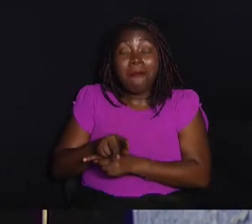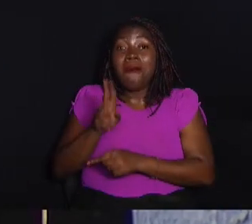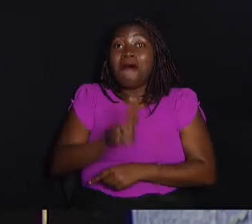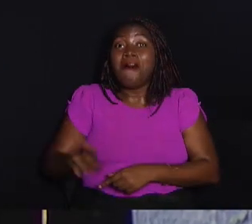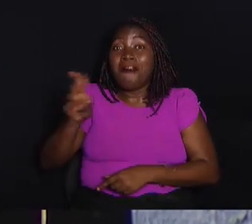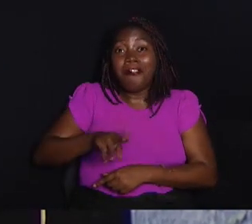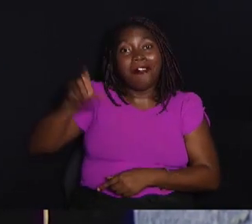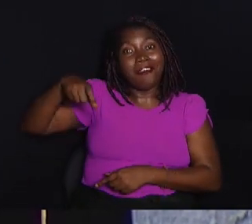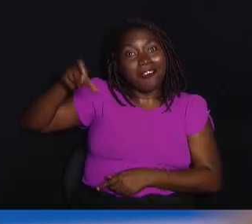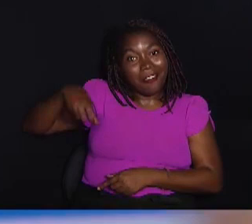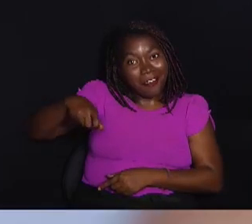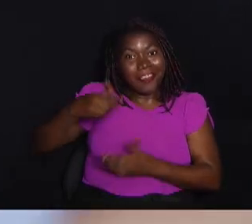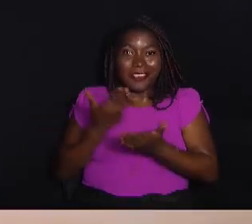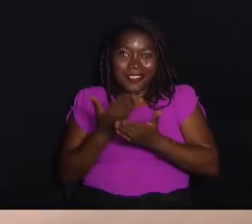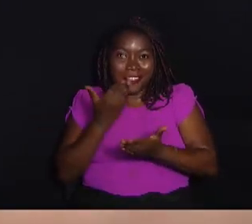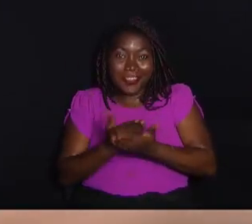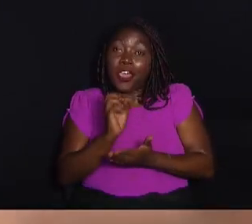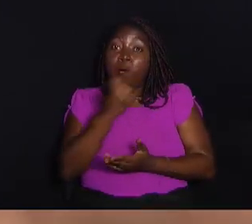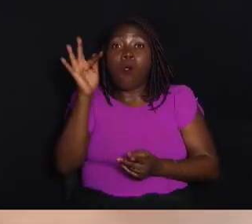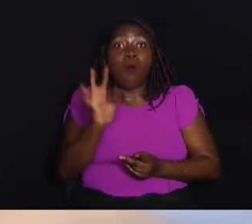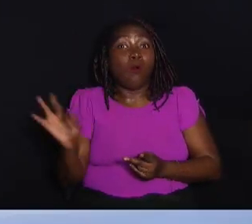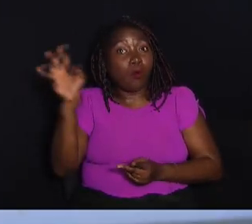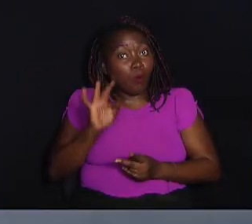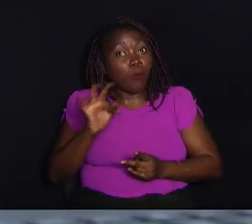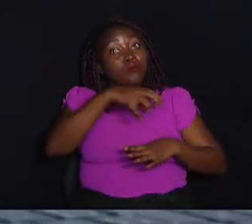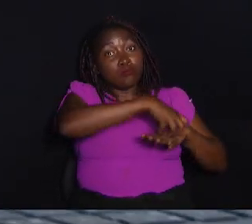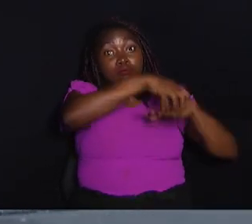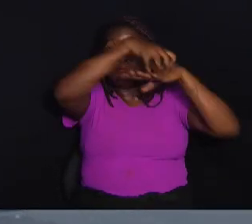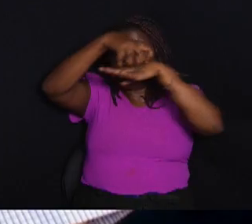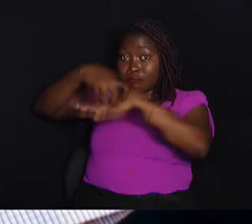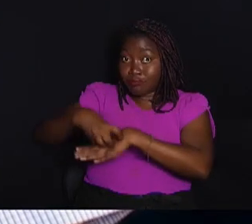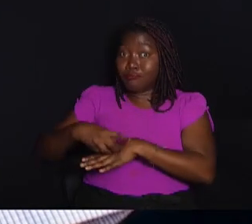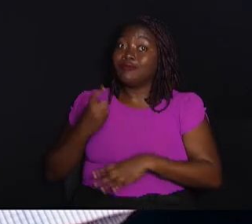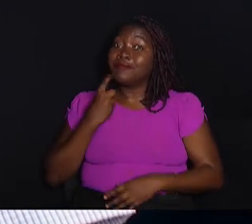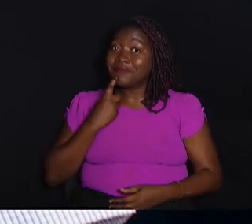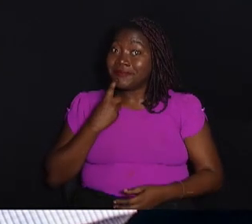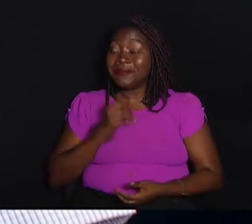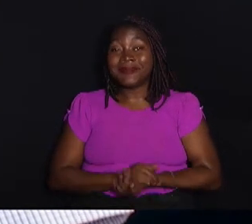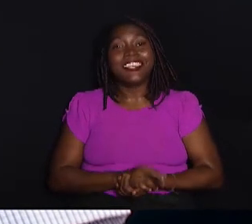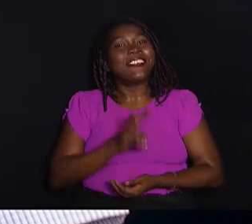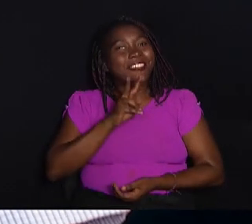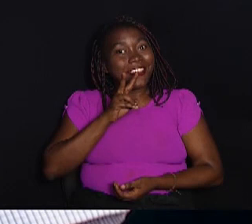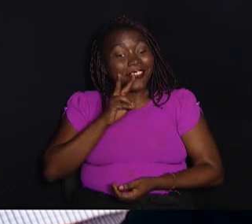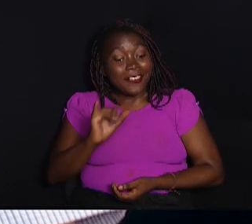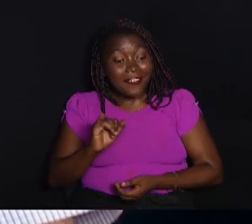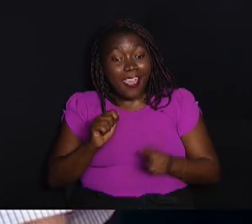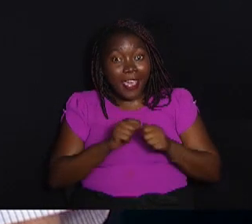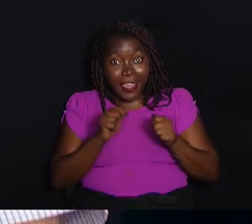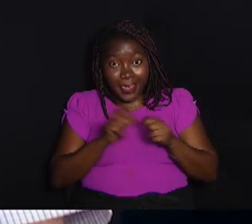bilhete único escolar ou Universitário no transporte coletivo de Campinas que vai fazer o passe